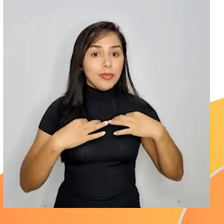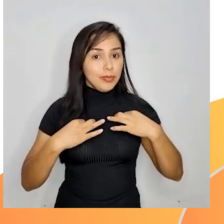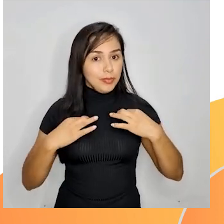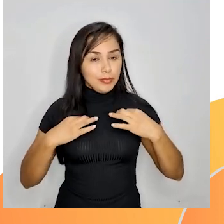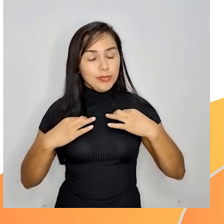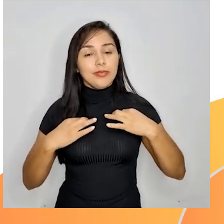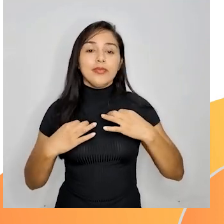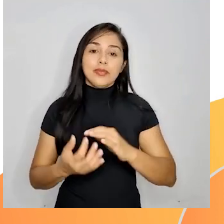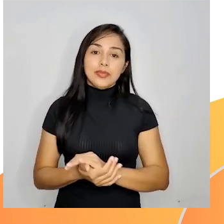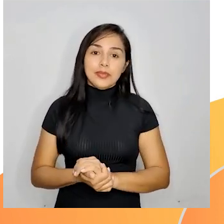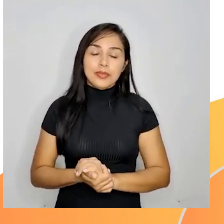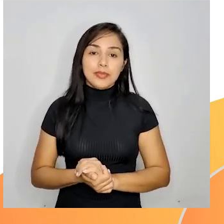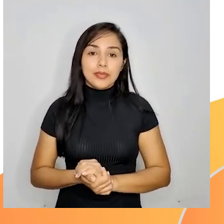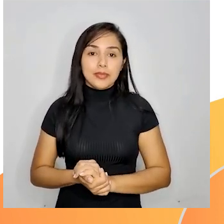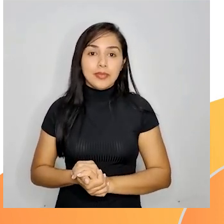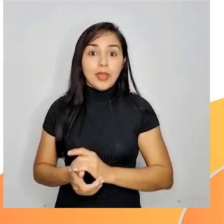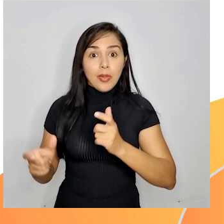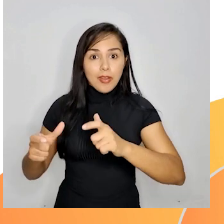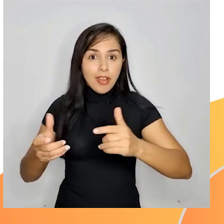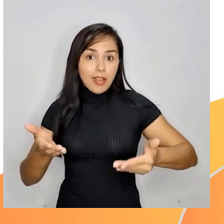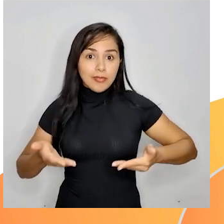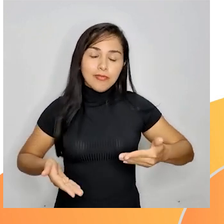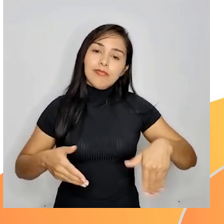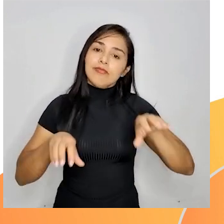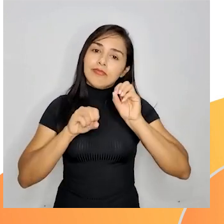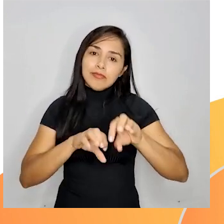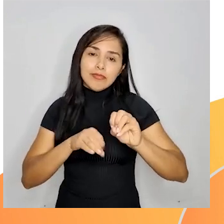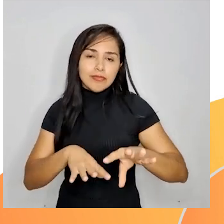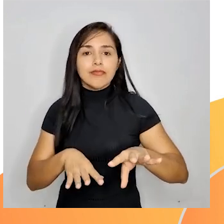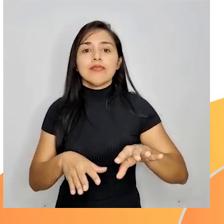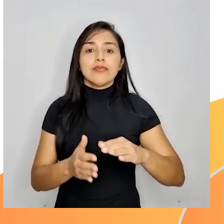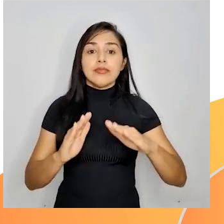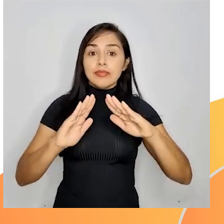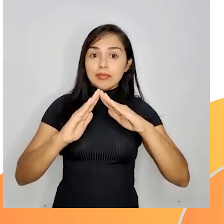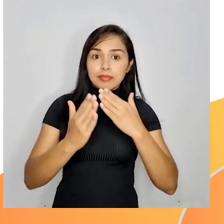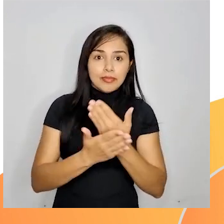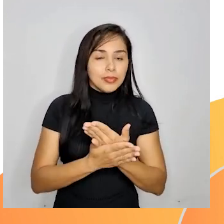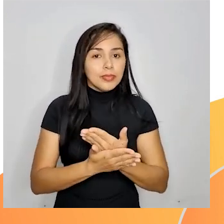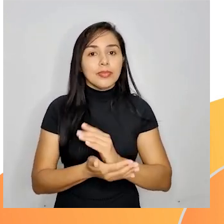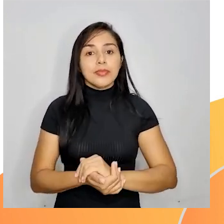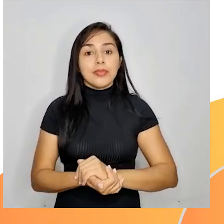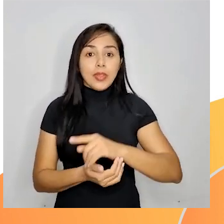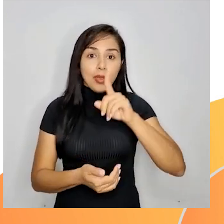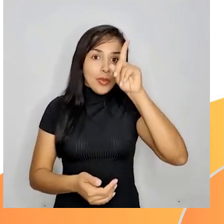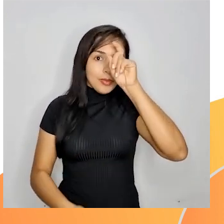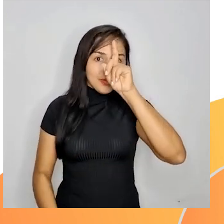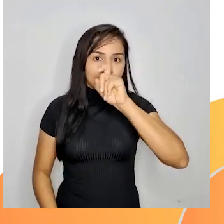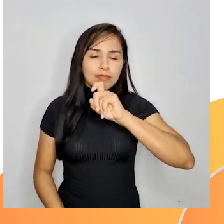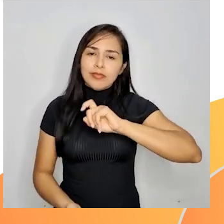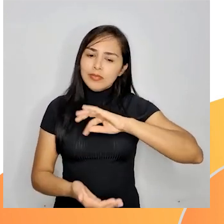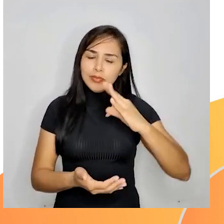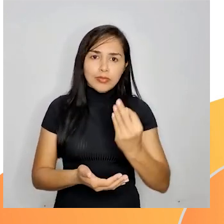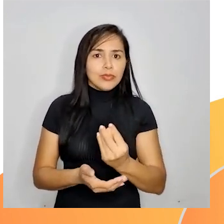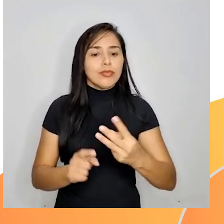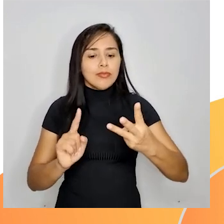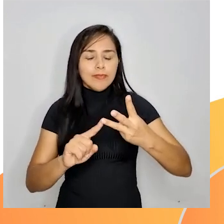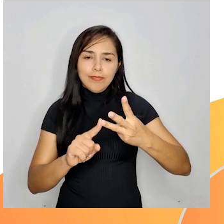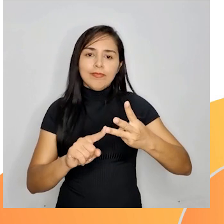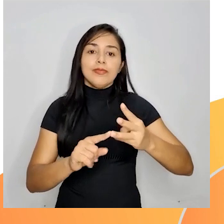de serviços, como a educação, os hospitais, tudo isso está incluído no setor